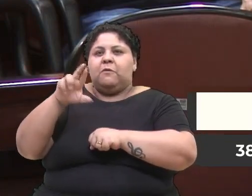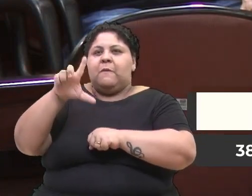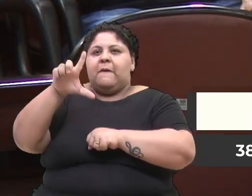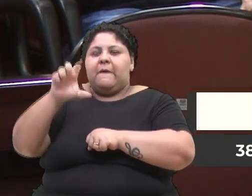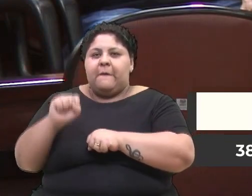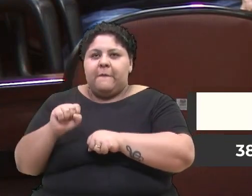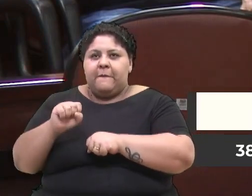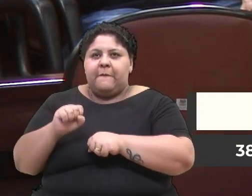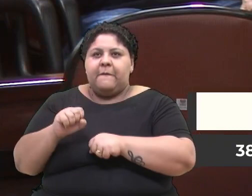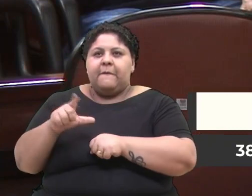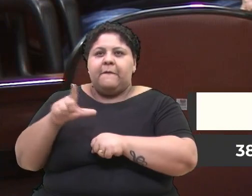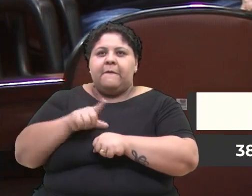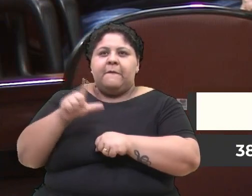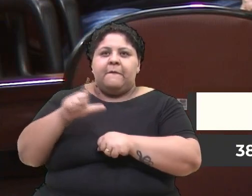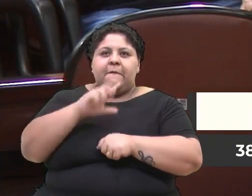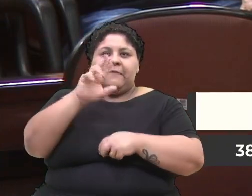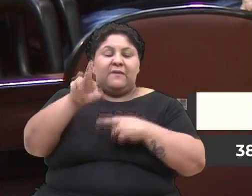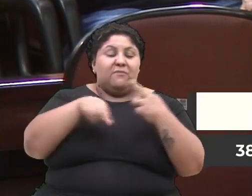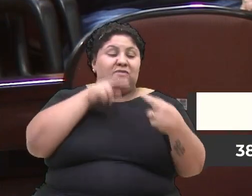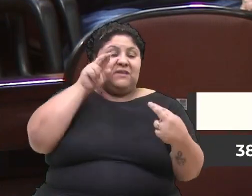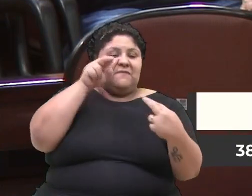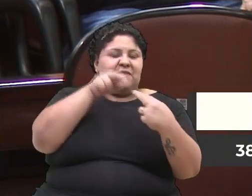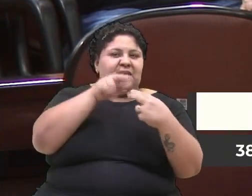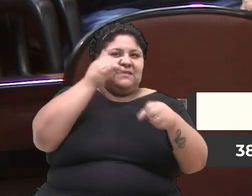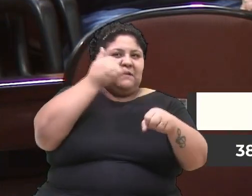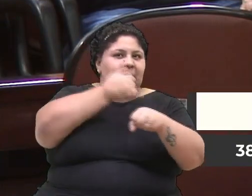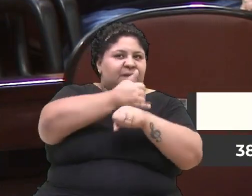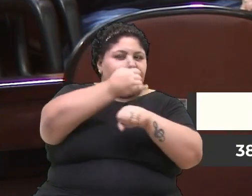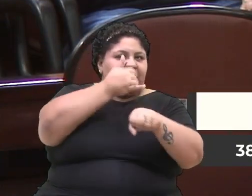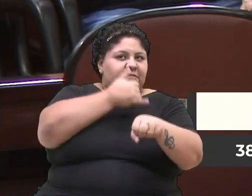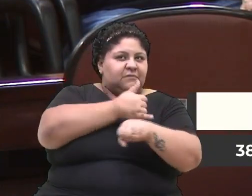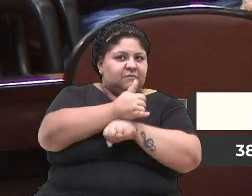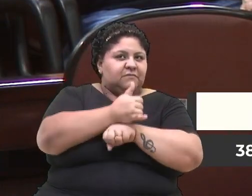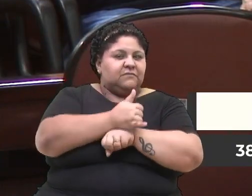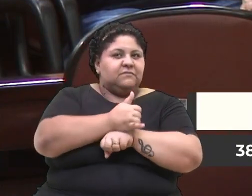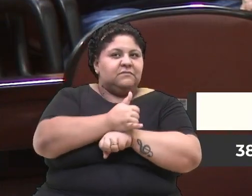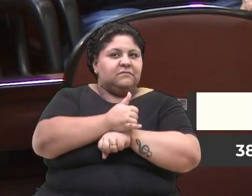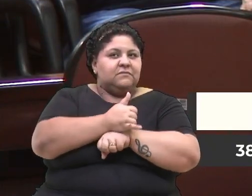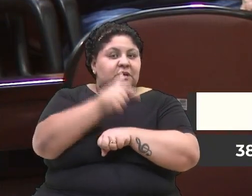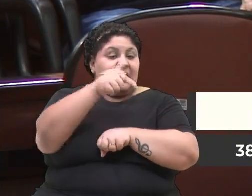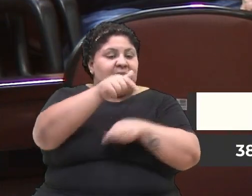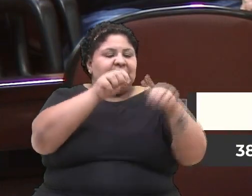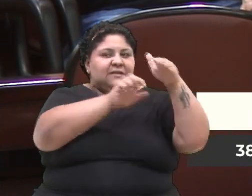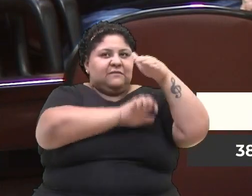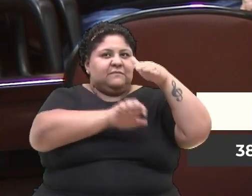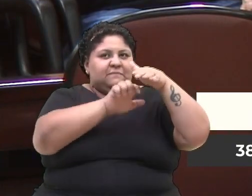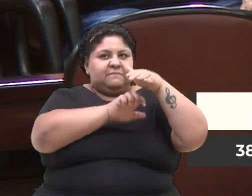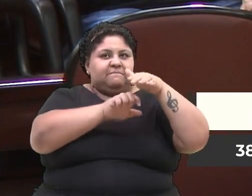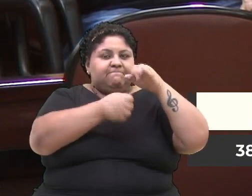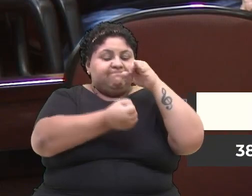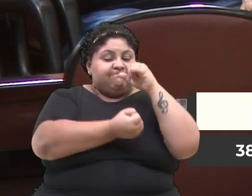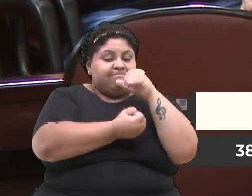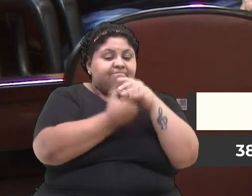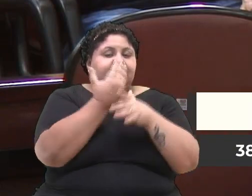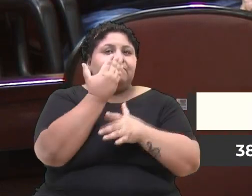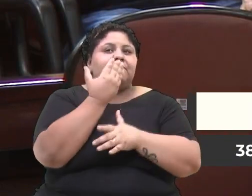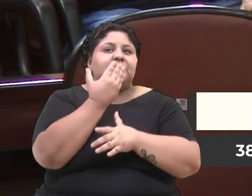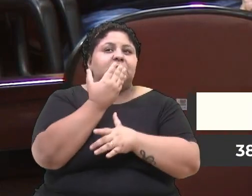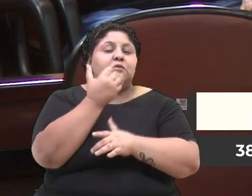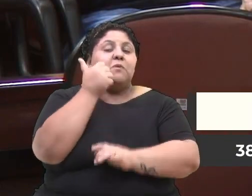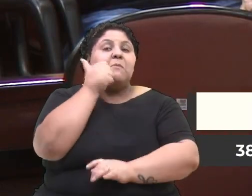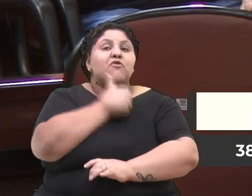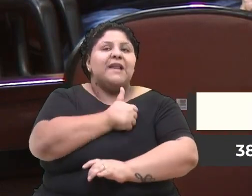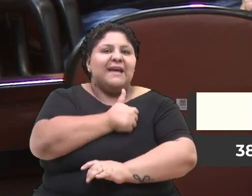e referência à metalurgia devido a essa empresa, fundada por uma mulher.